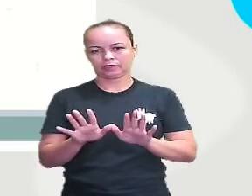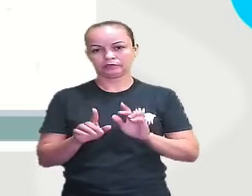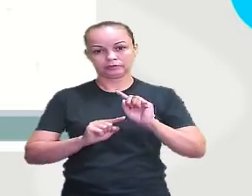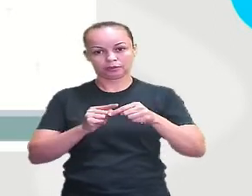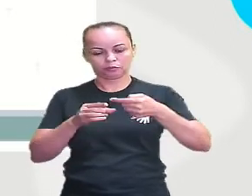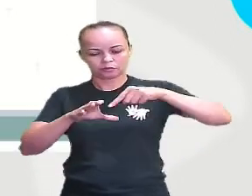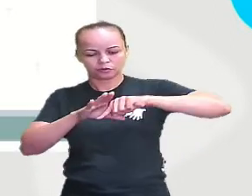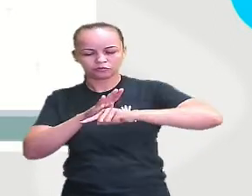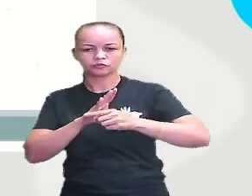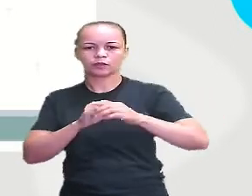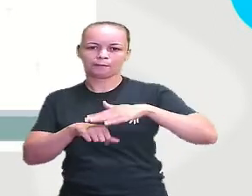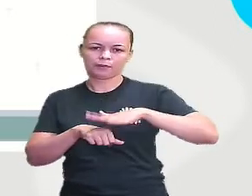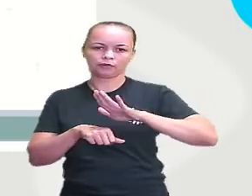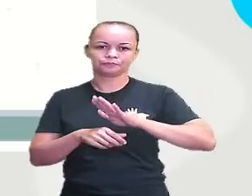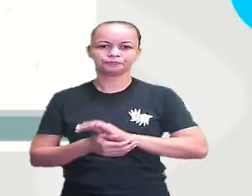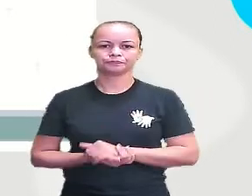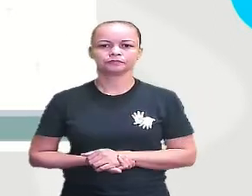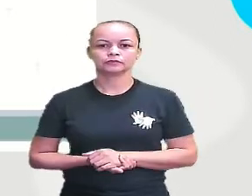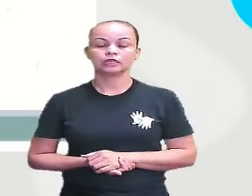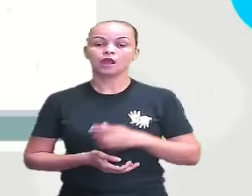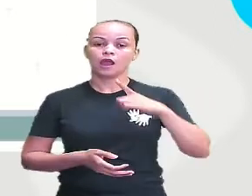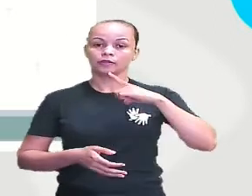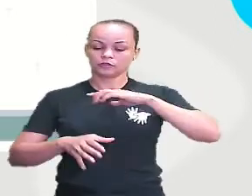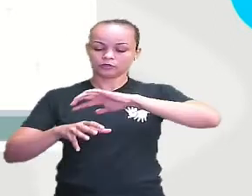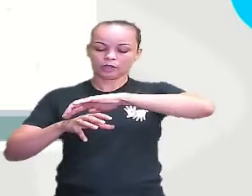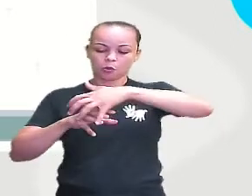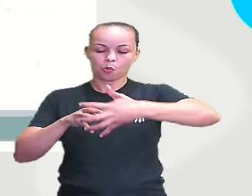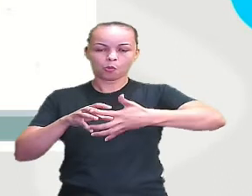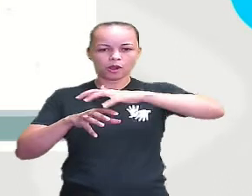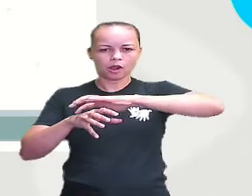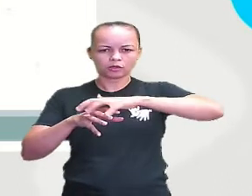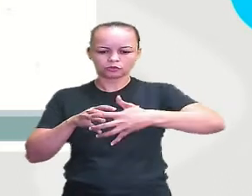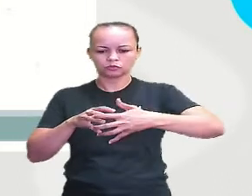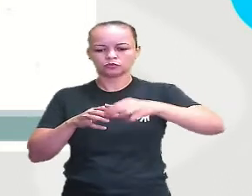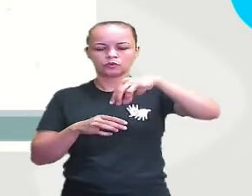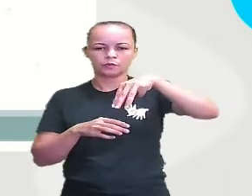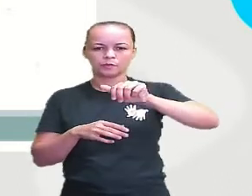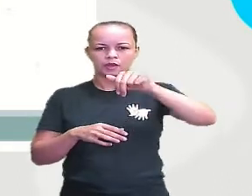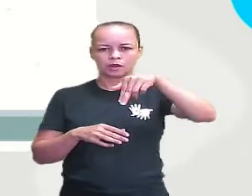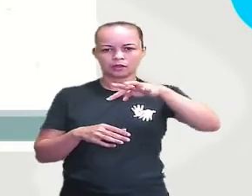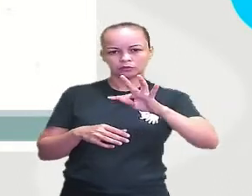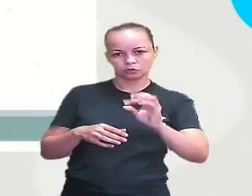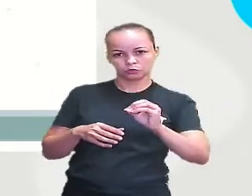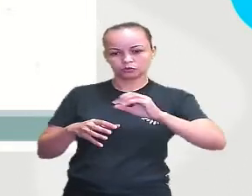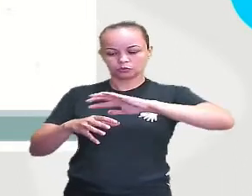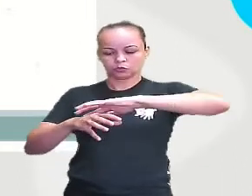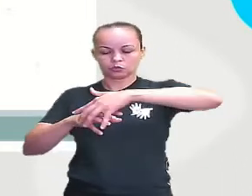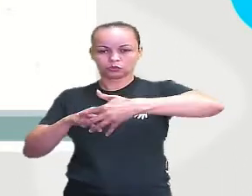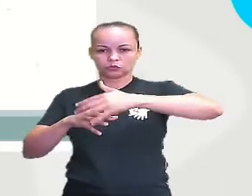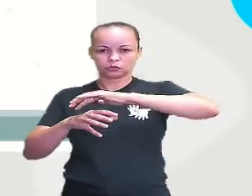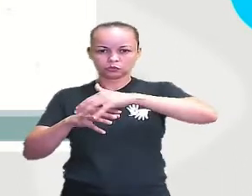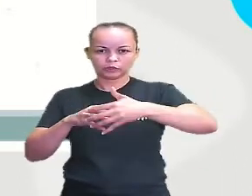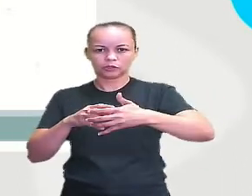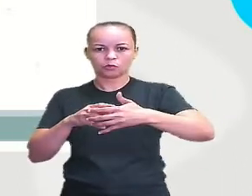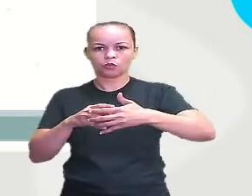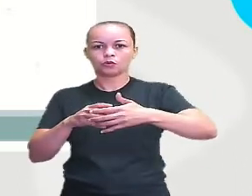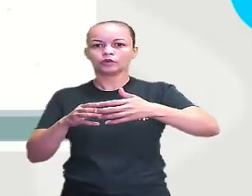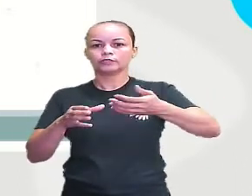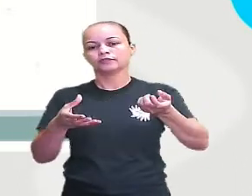E aí a gente tem o manto, que é dividido em dois grandes momentos. O manto superior, que a gente chama de